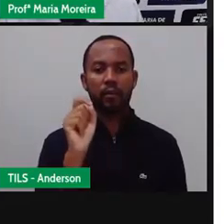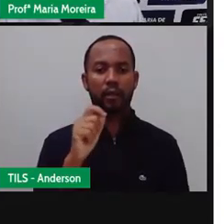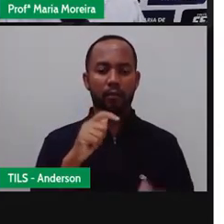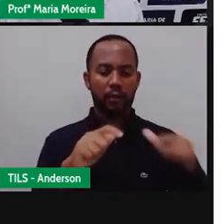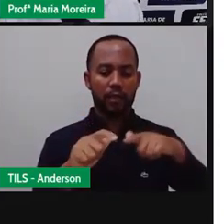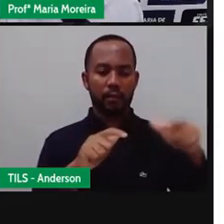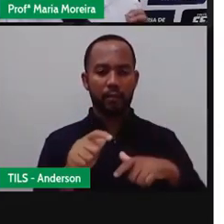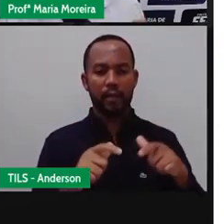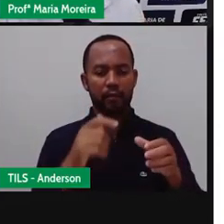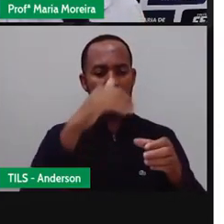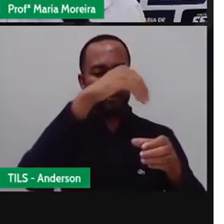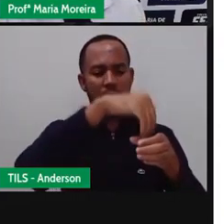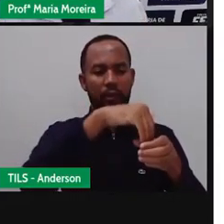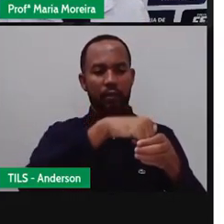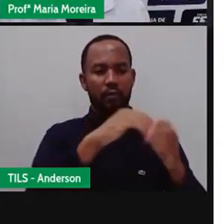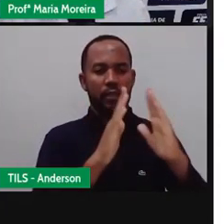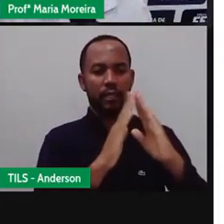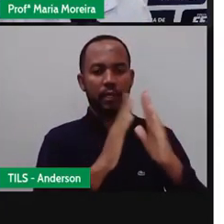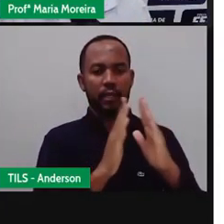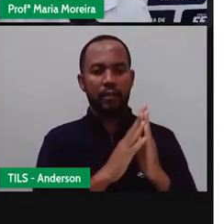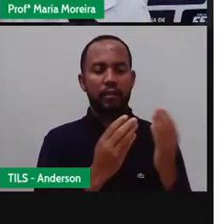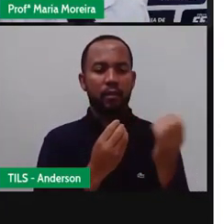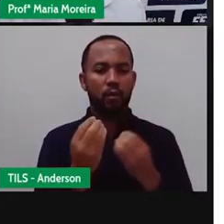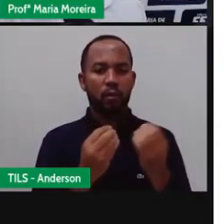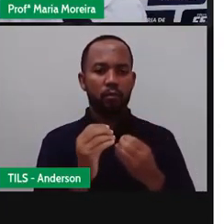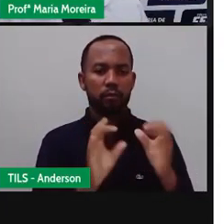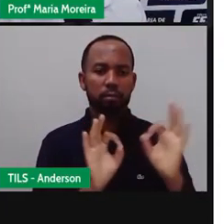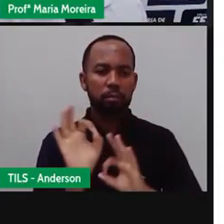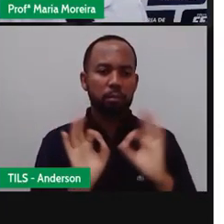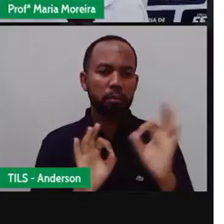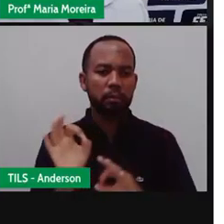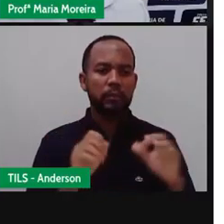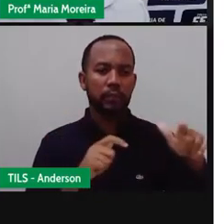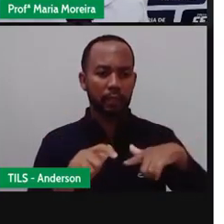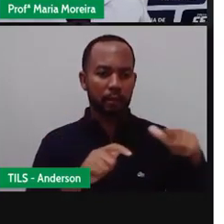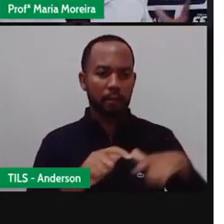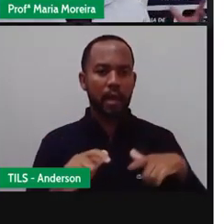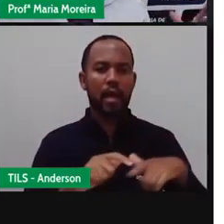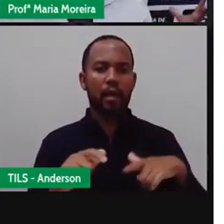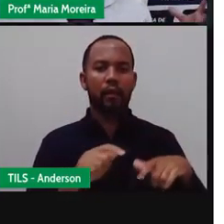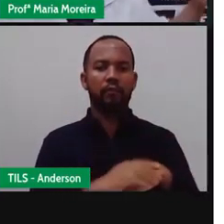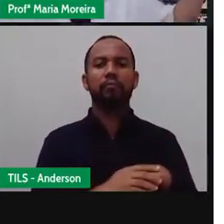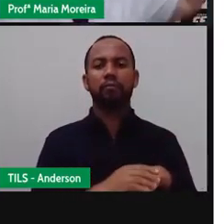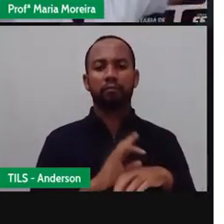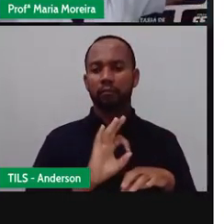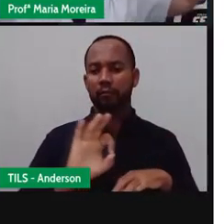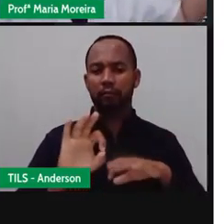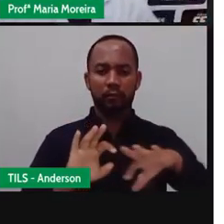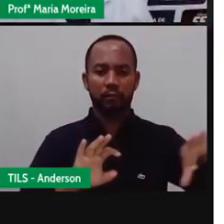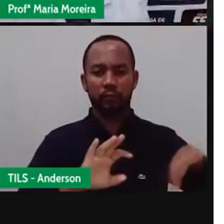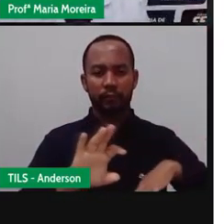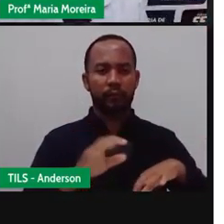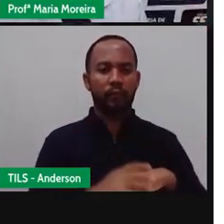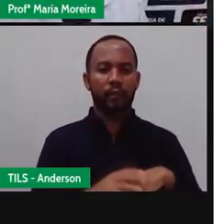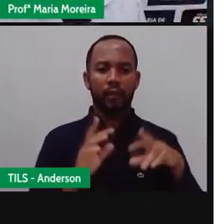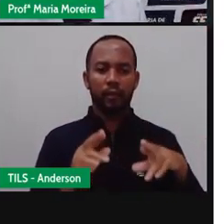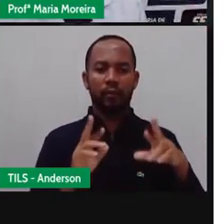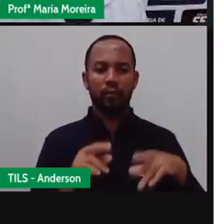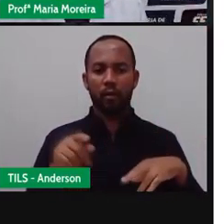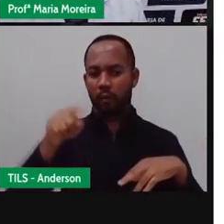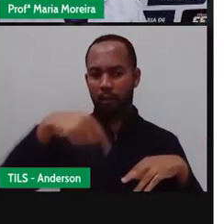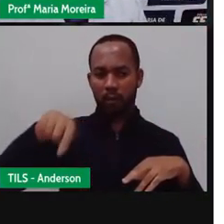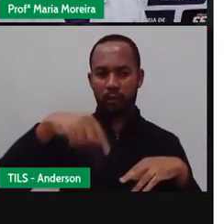colônia. Todas as tarefas são bem divididas entre todas elas. Então, um formigueiro seria como nós aqui dentro da